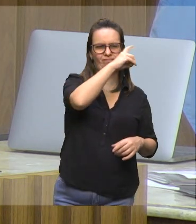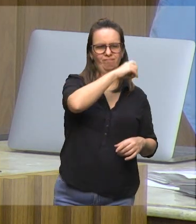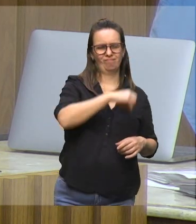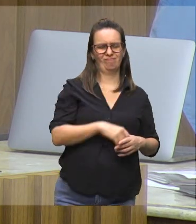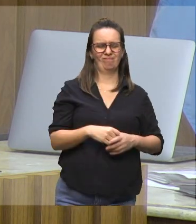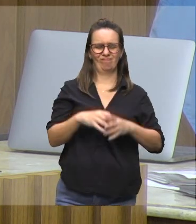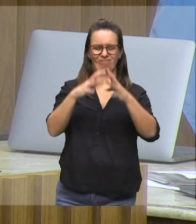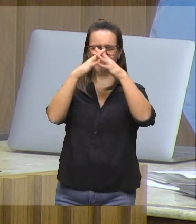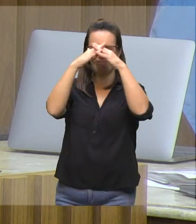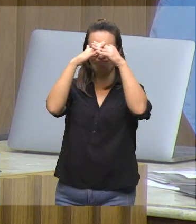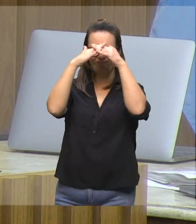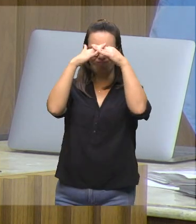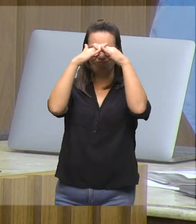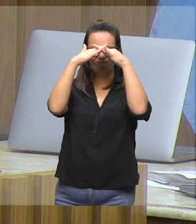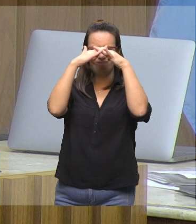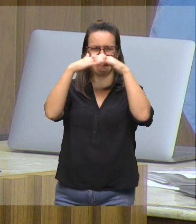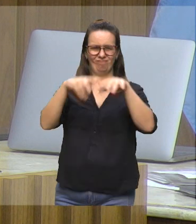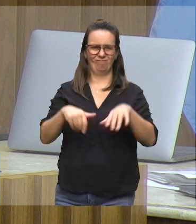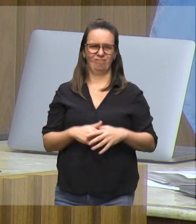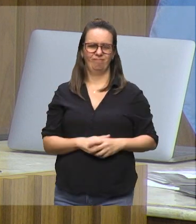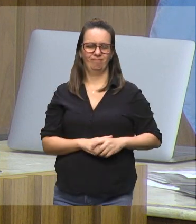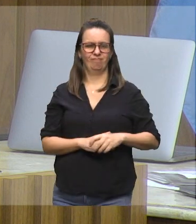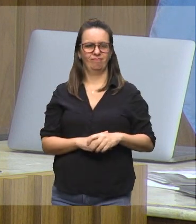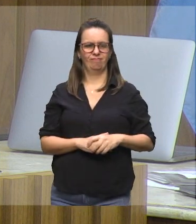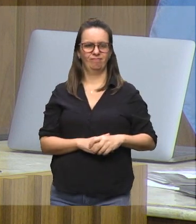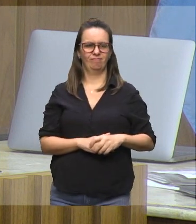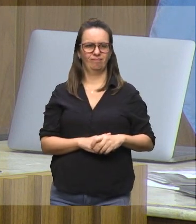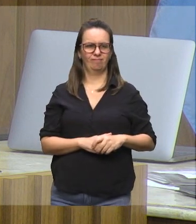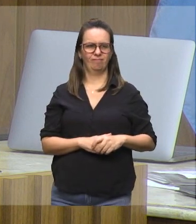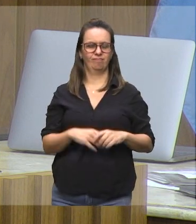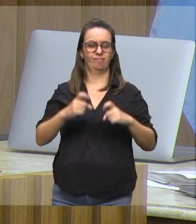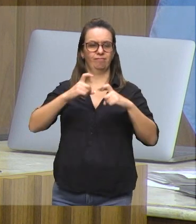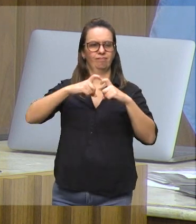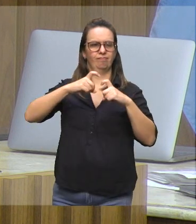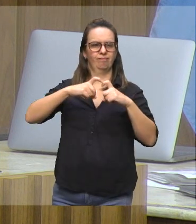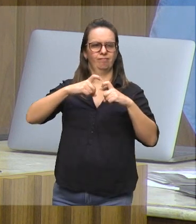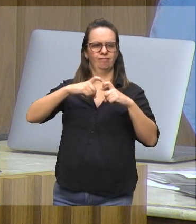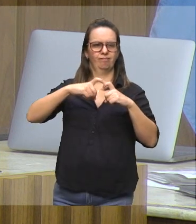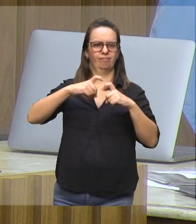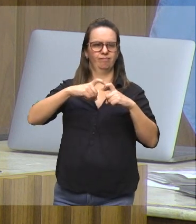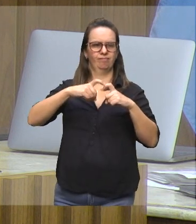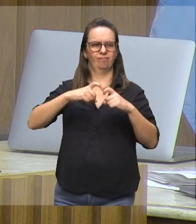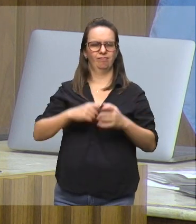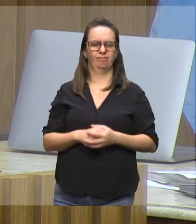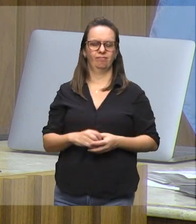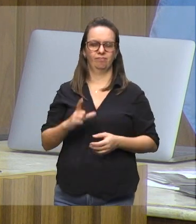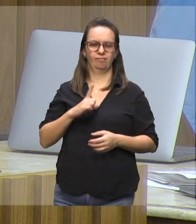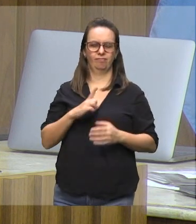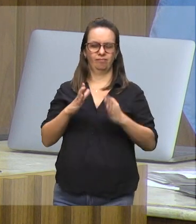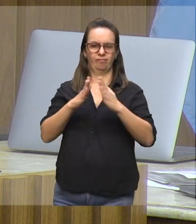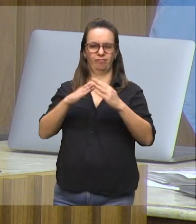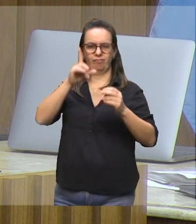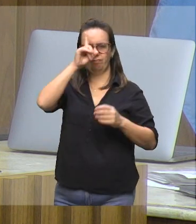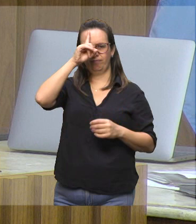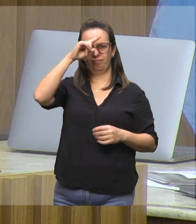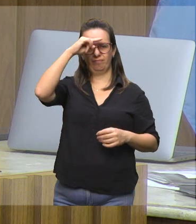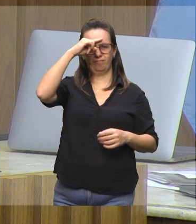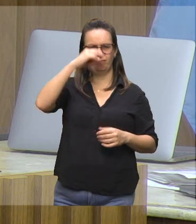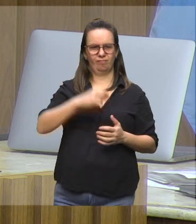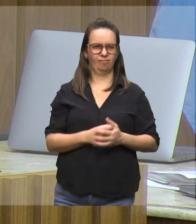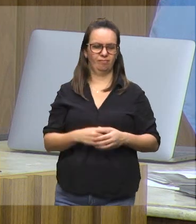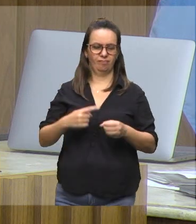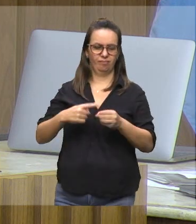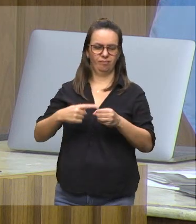Doutor Eleusis Paiva, que foi deputado, médico, tem hospital em algumas cidades do estado